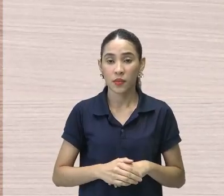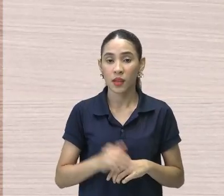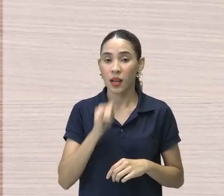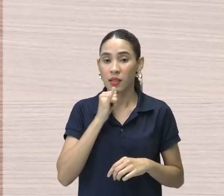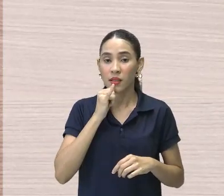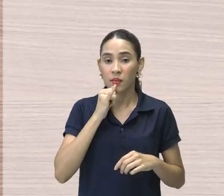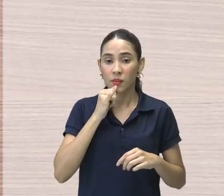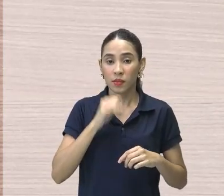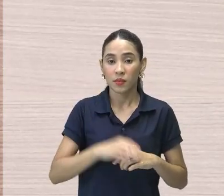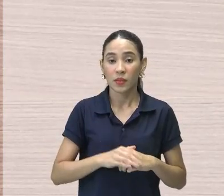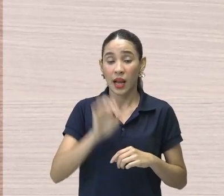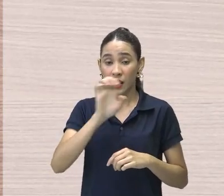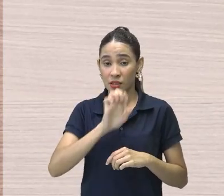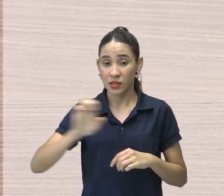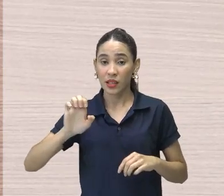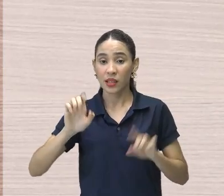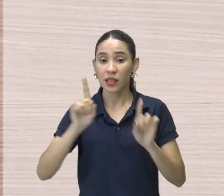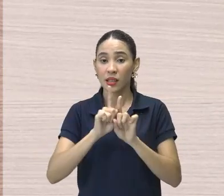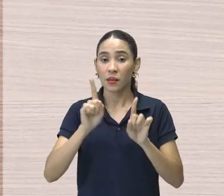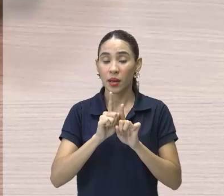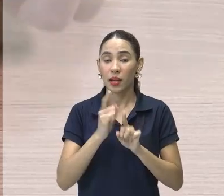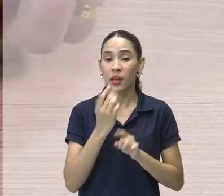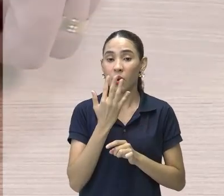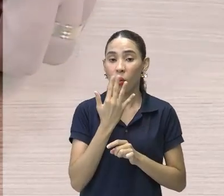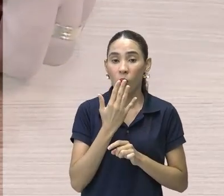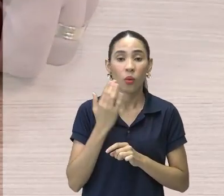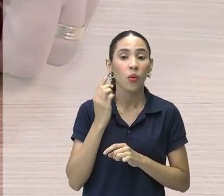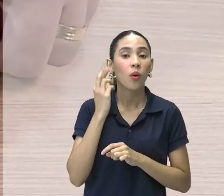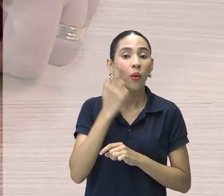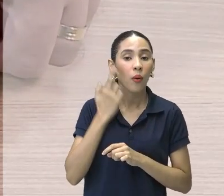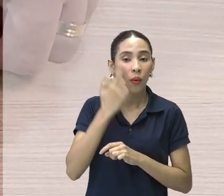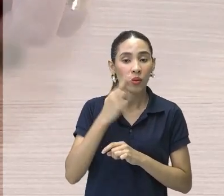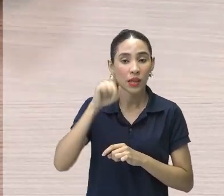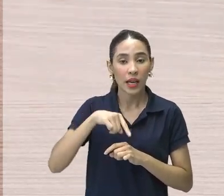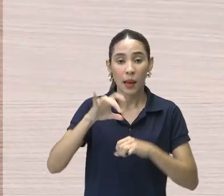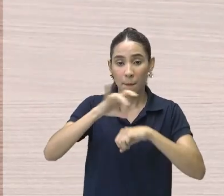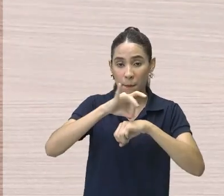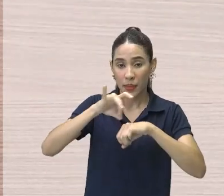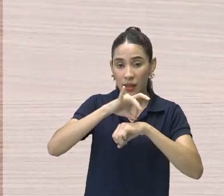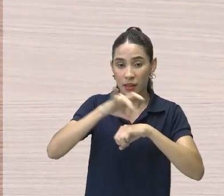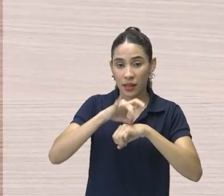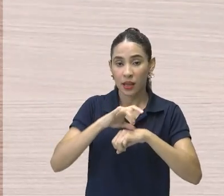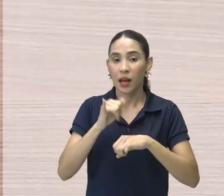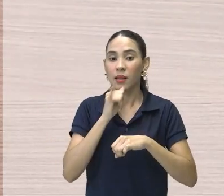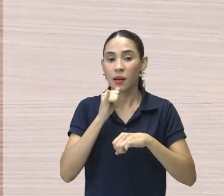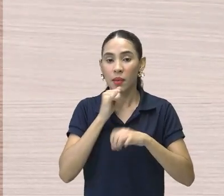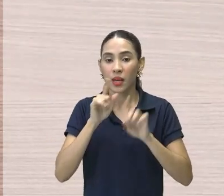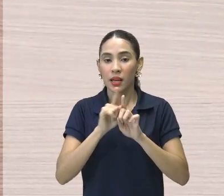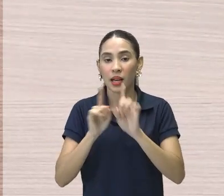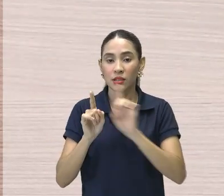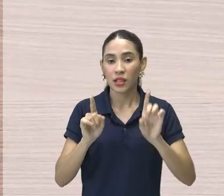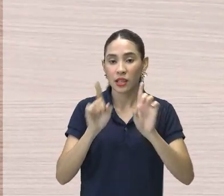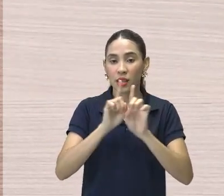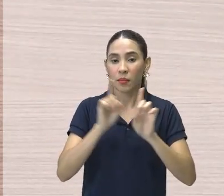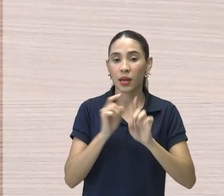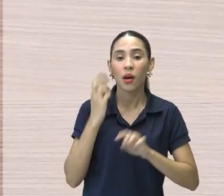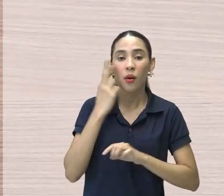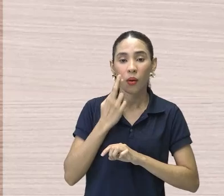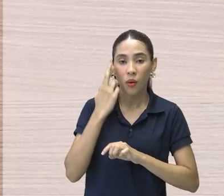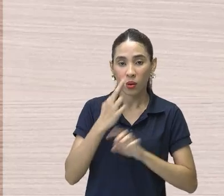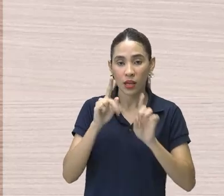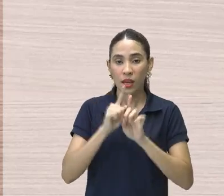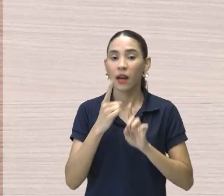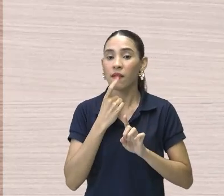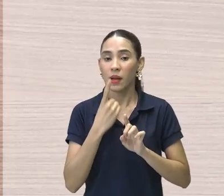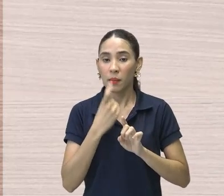quem está à esquerda da ficha rosa é a ficha preta. Quem está à direita da ficha rosa é